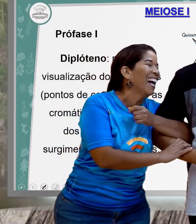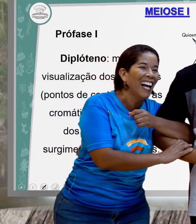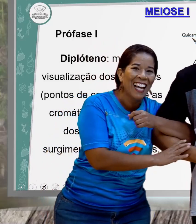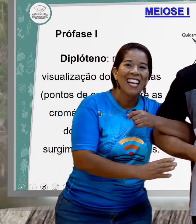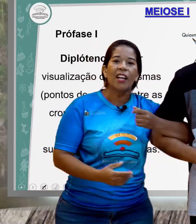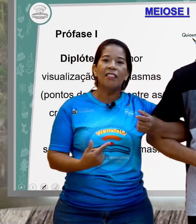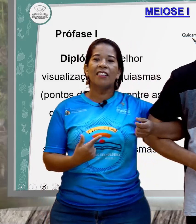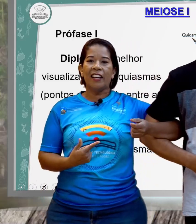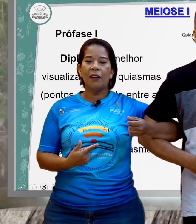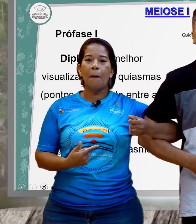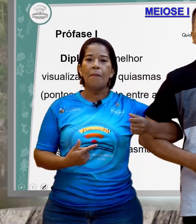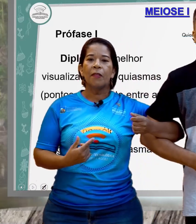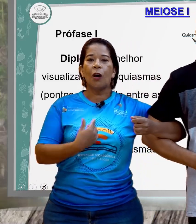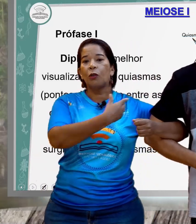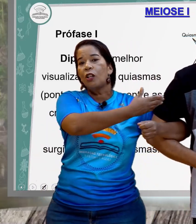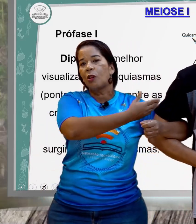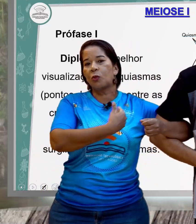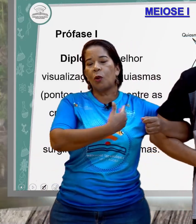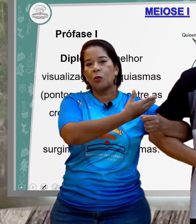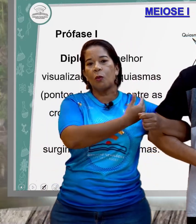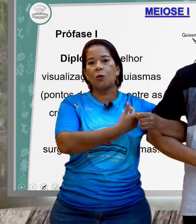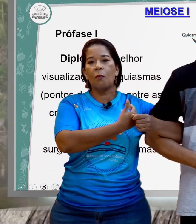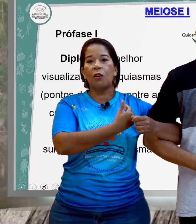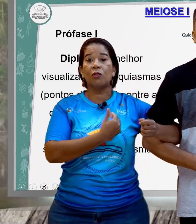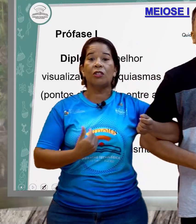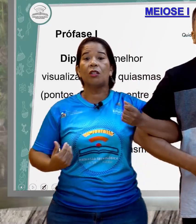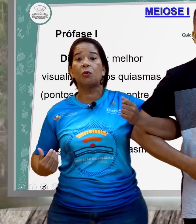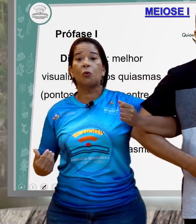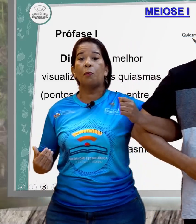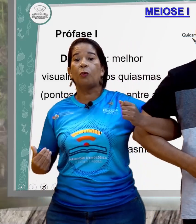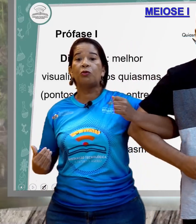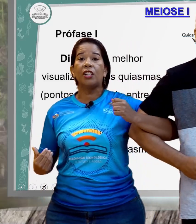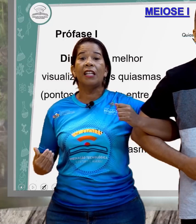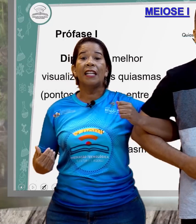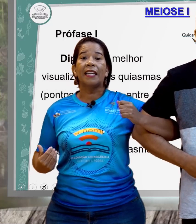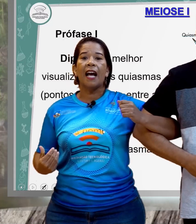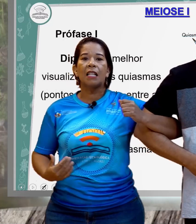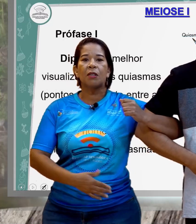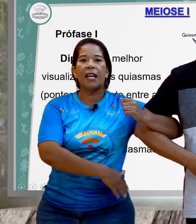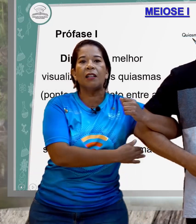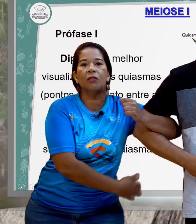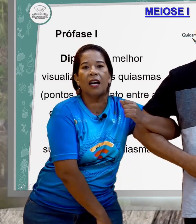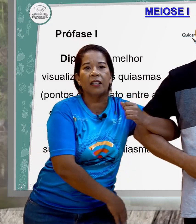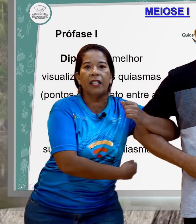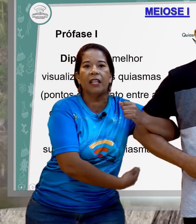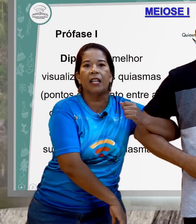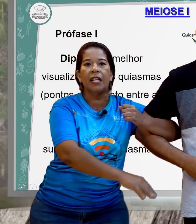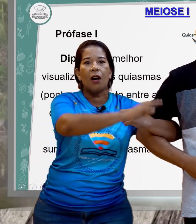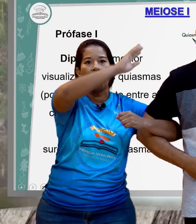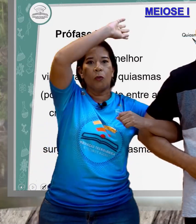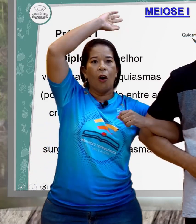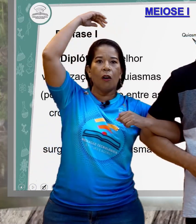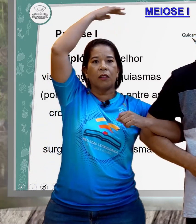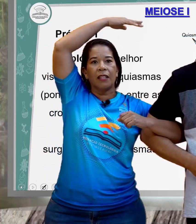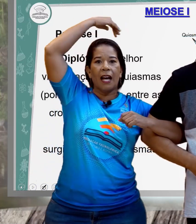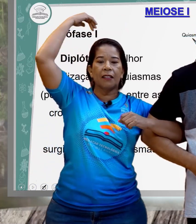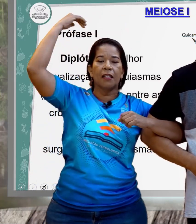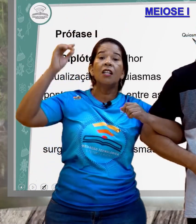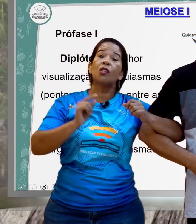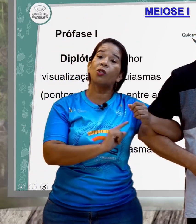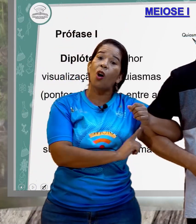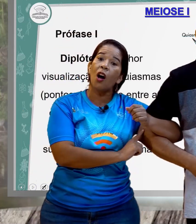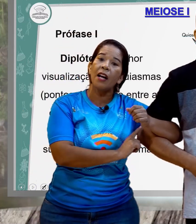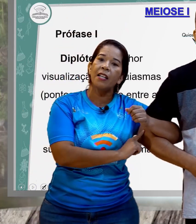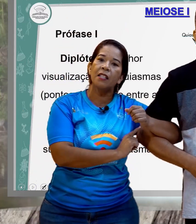quiasmatizados. Tá entendendo? Então, nós somos cromossomos homólogos, nós estamos com um ponto de quiasma. Tá grudado aqui? Não. Ó,